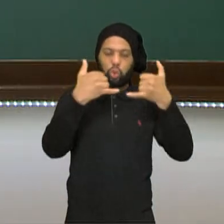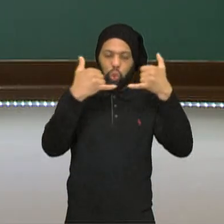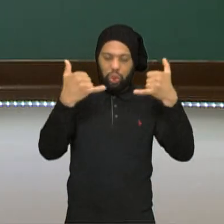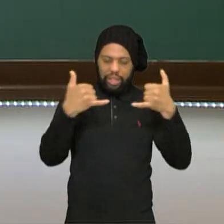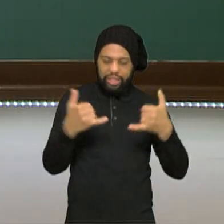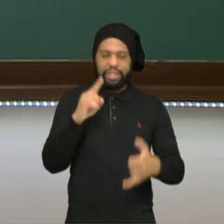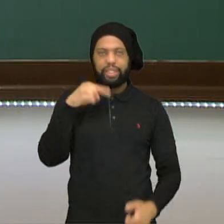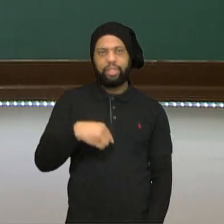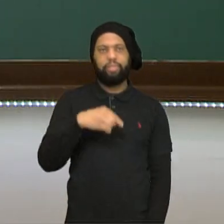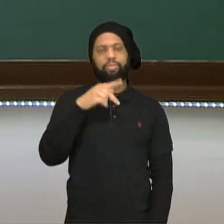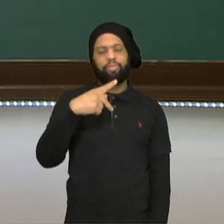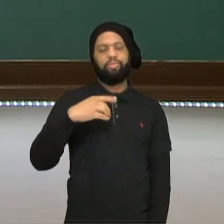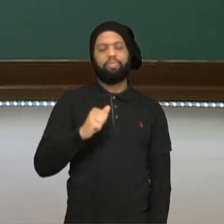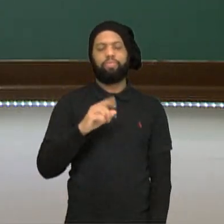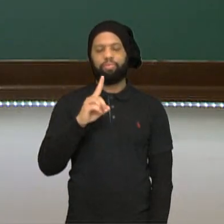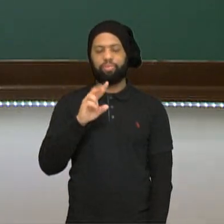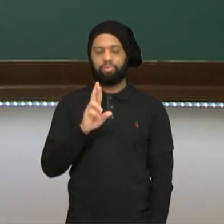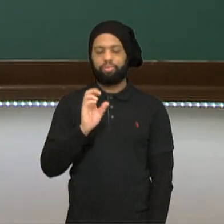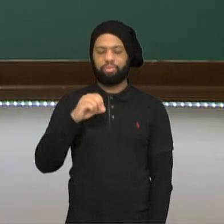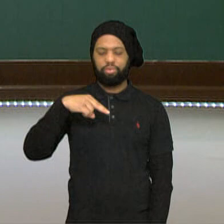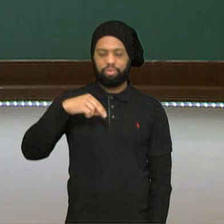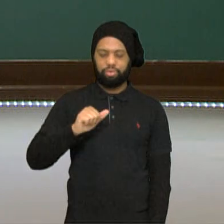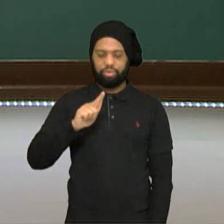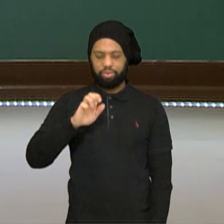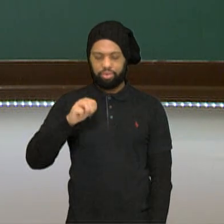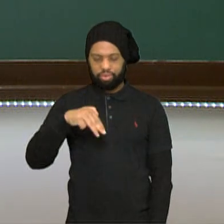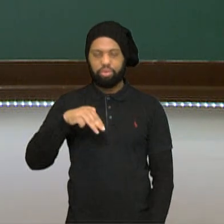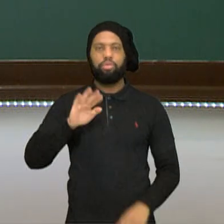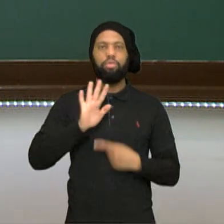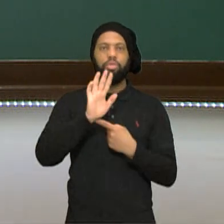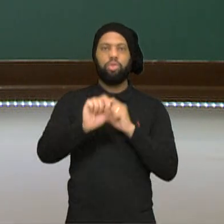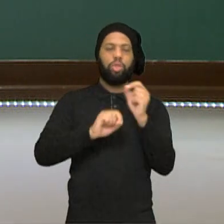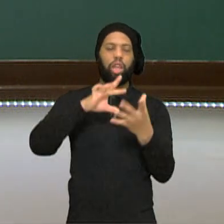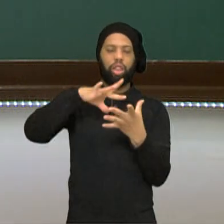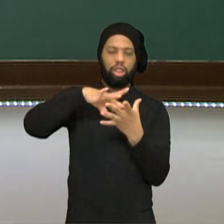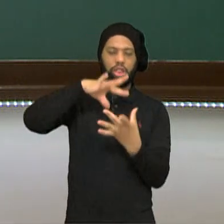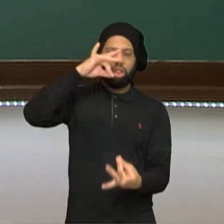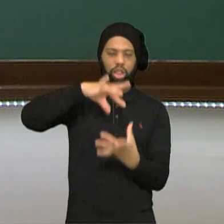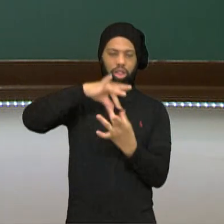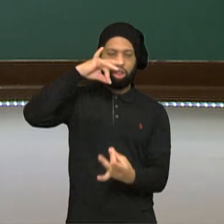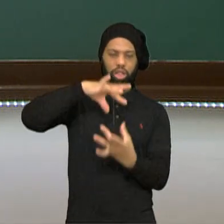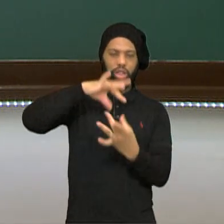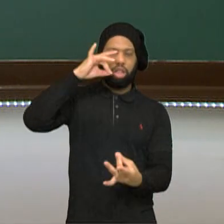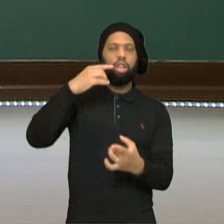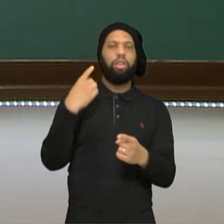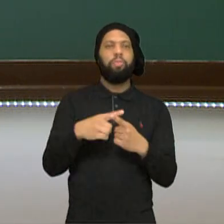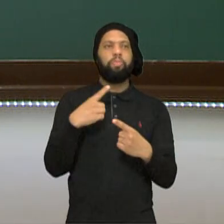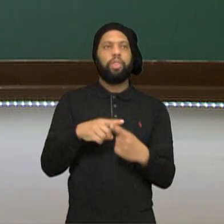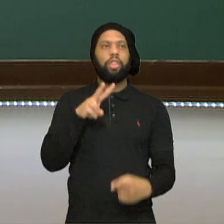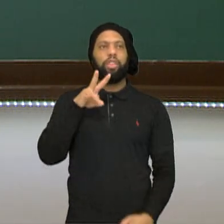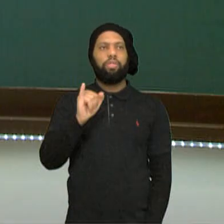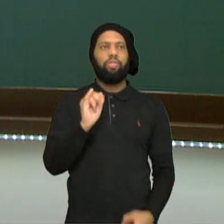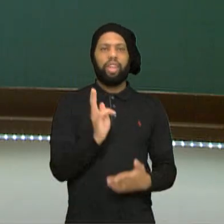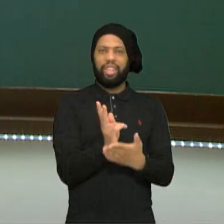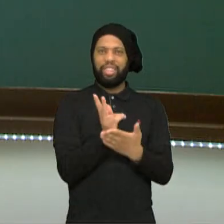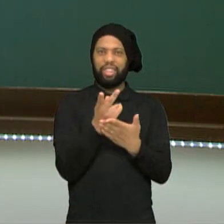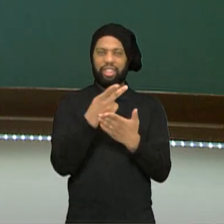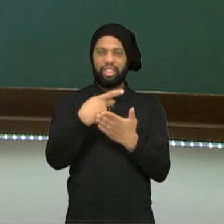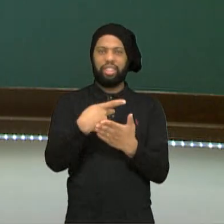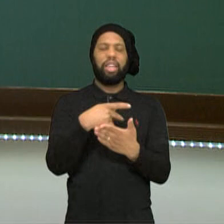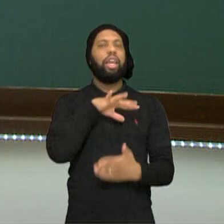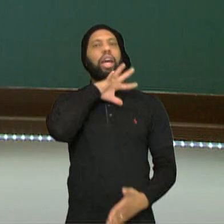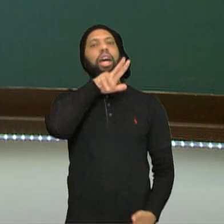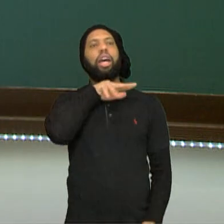ali gráficas e trazem a abstração, porque eles vão representar o animal, né, na